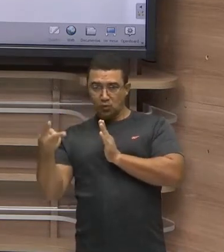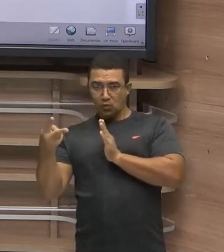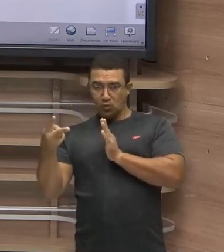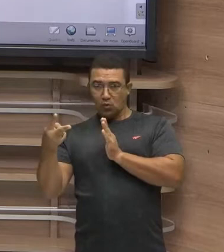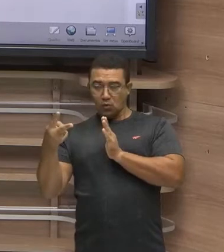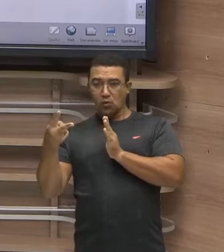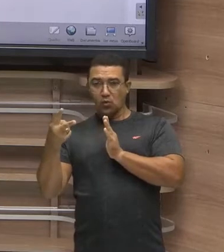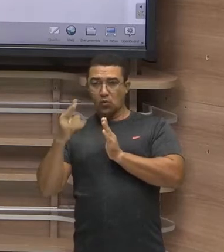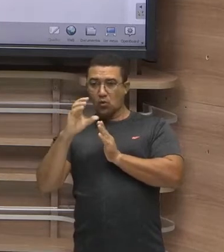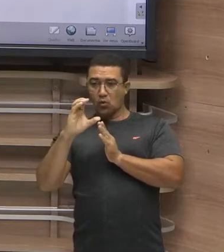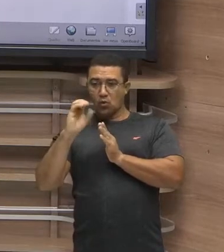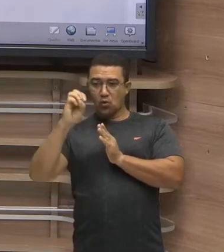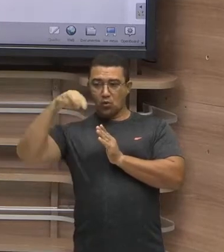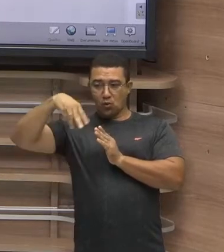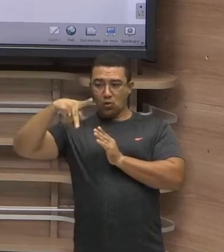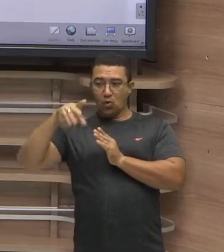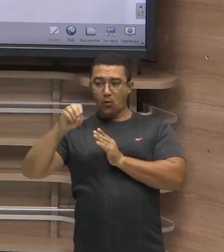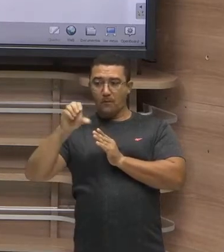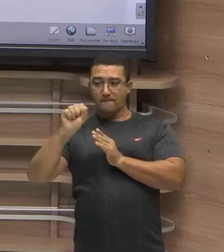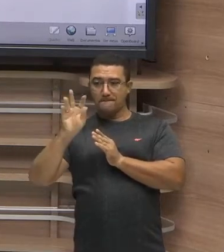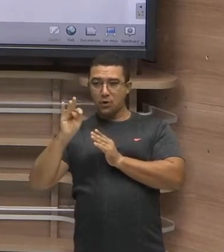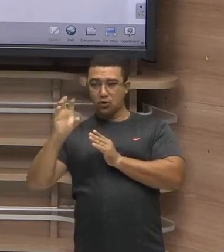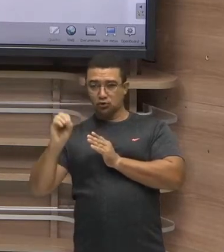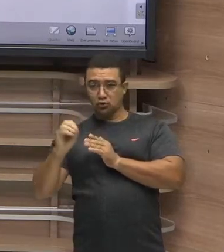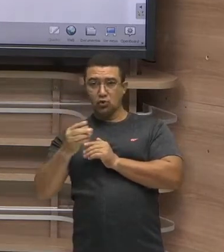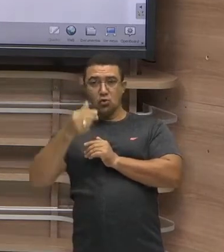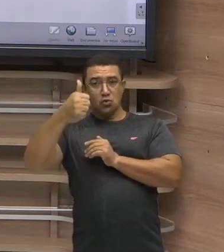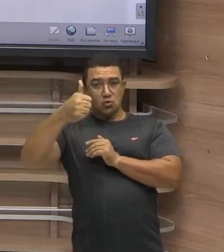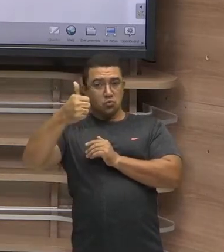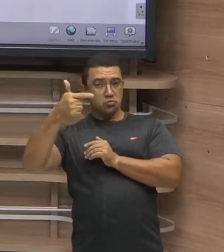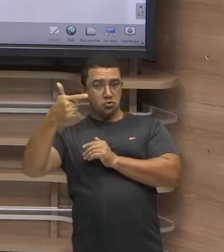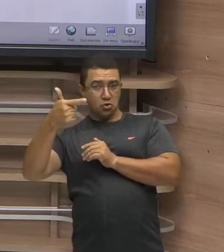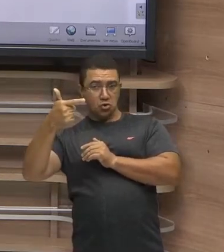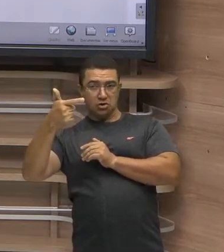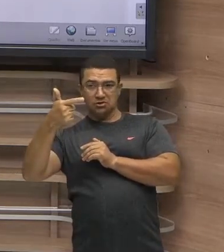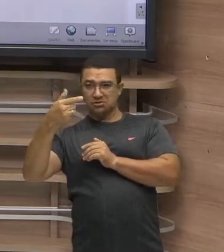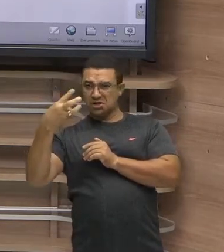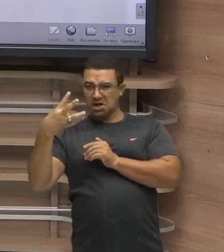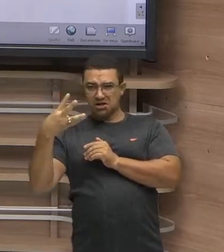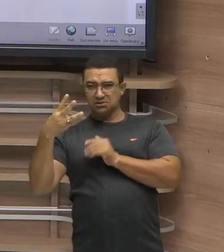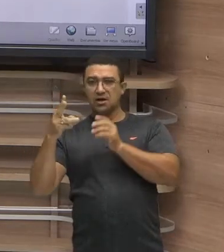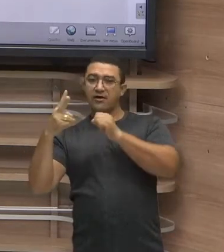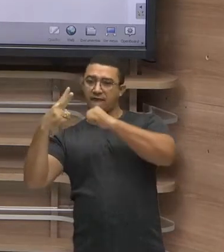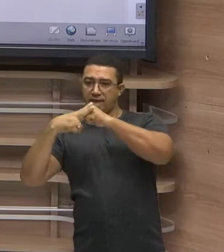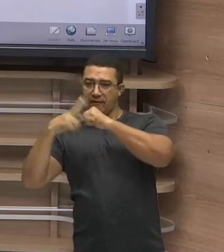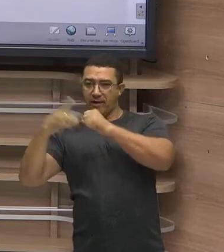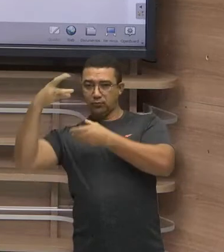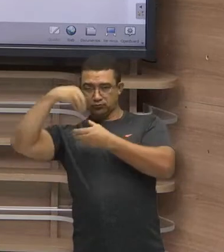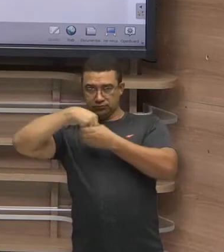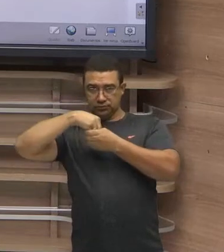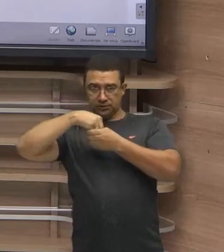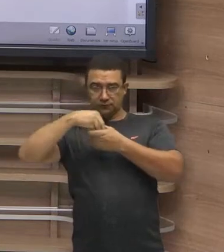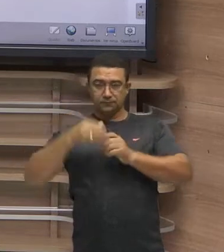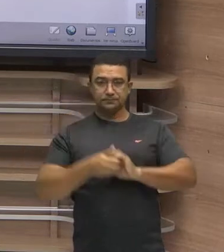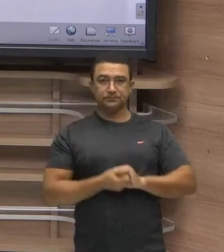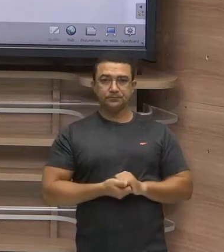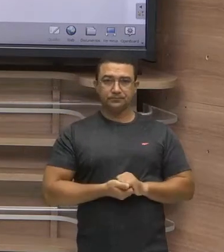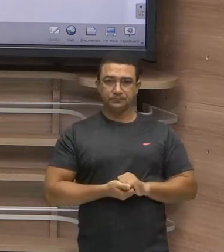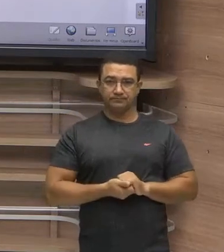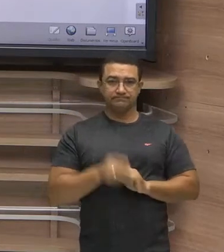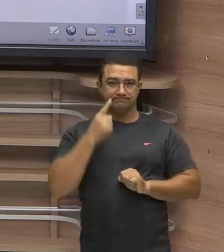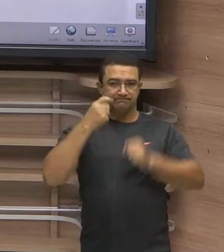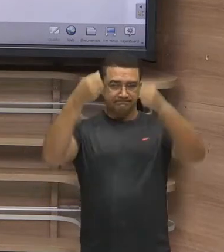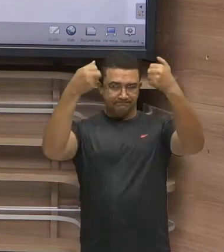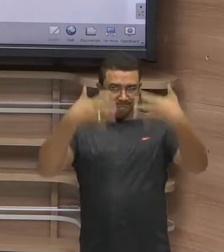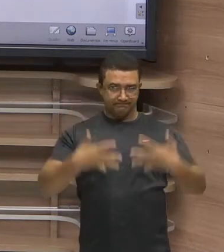é duas ou mais orações. Então, dois ou mais verbos, ok? Vamos detalhar um pouquinho? Olha